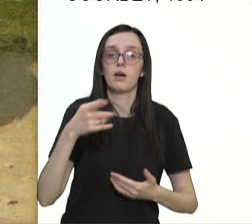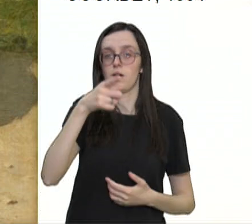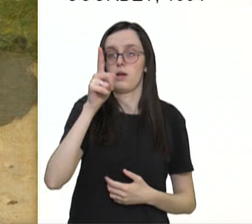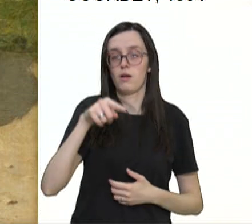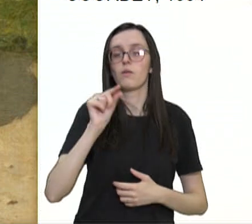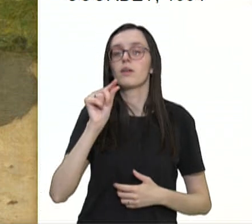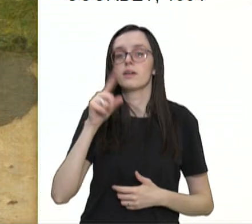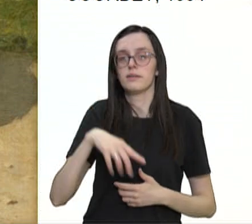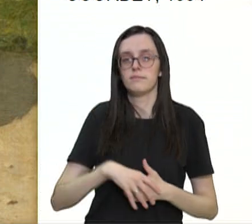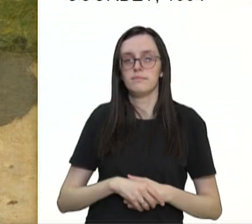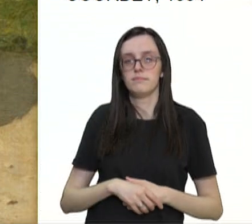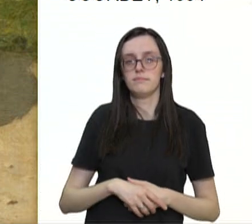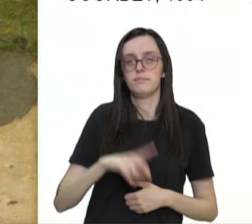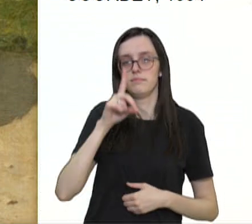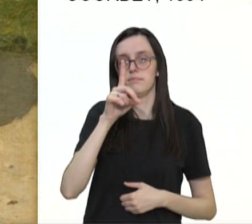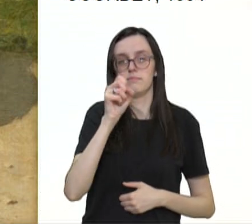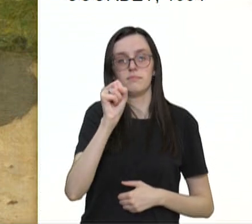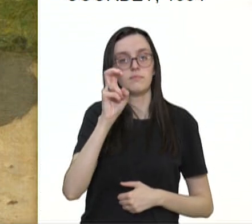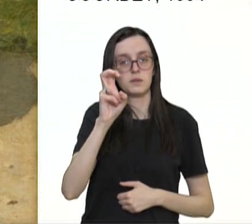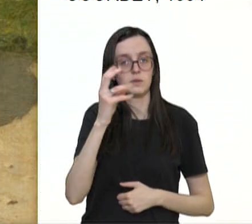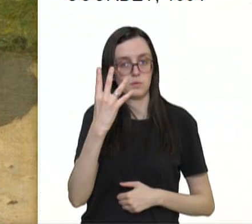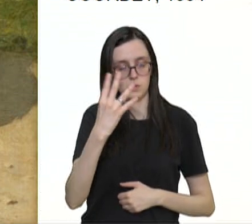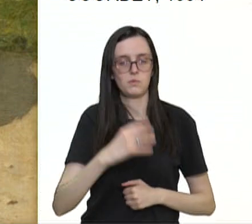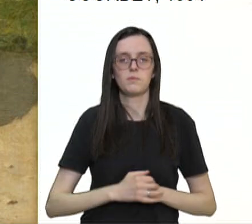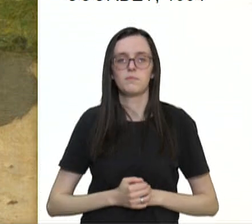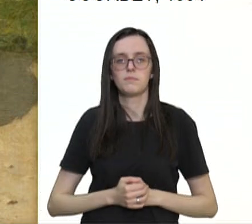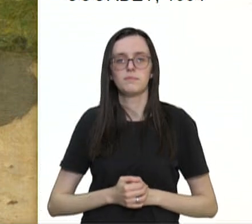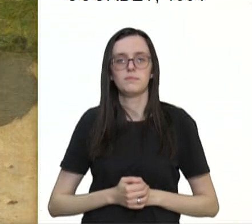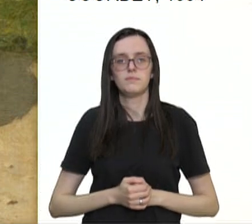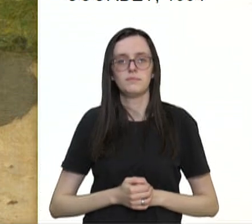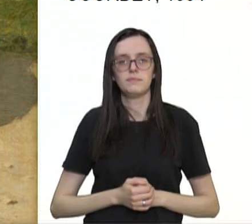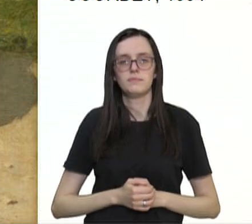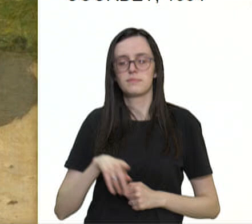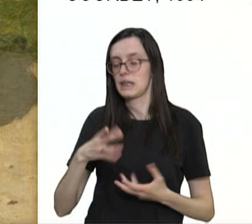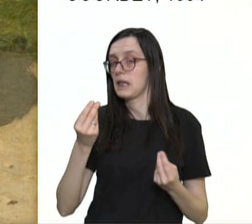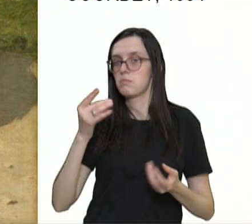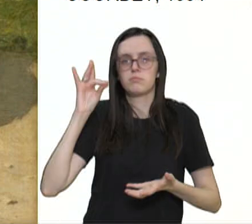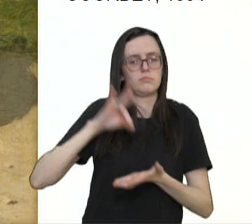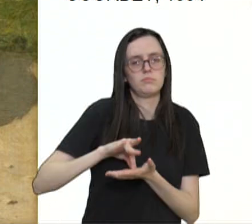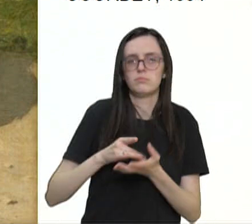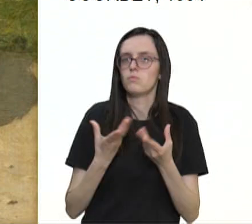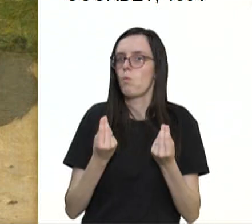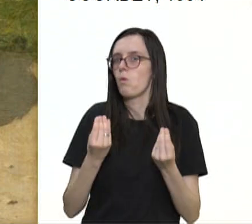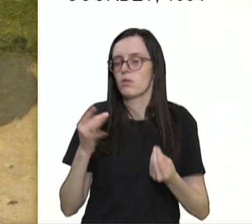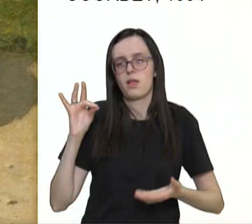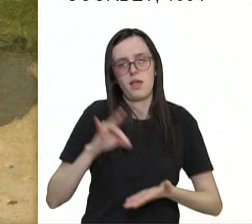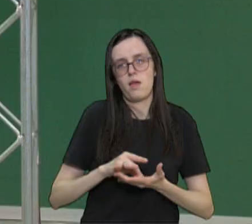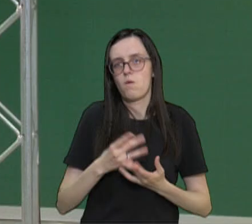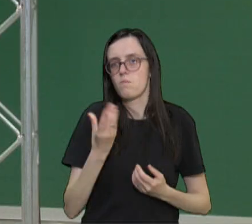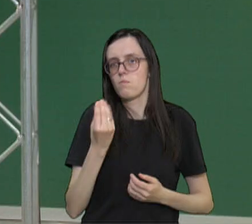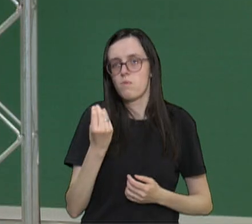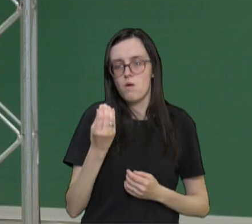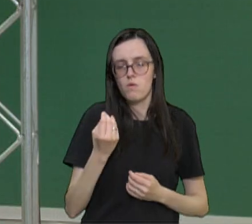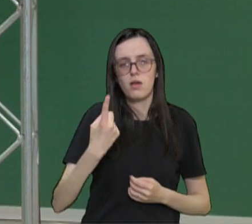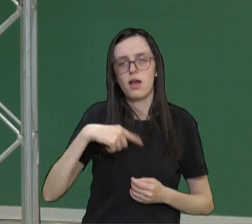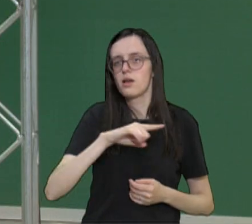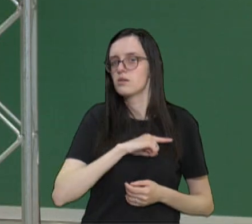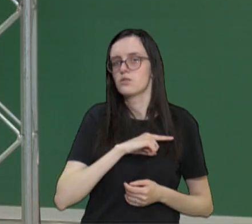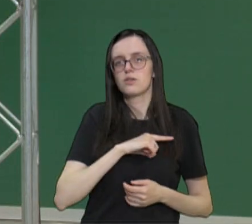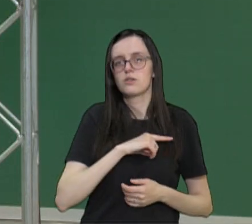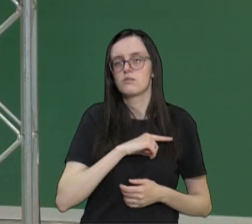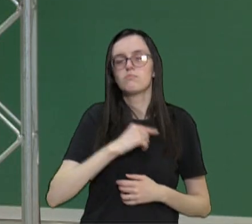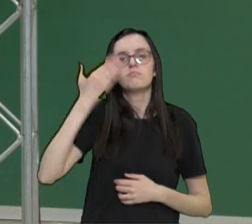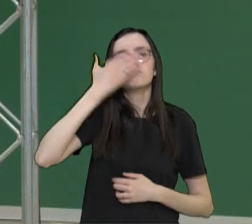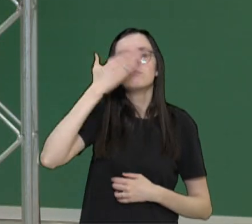Courbet, 1854. É muito realista, né? É muito real a obra. E a gente não vê